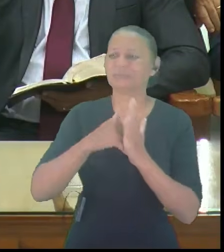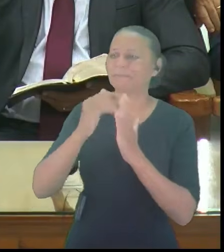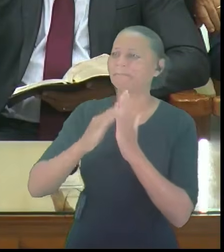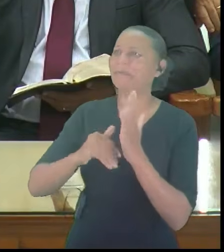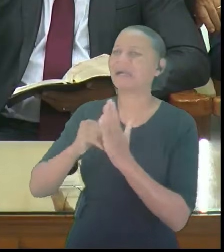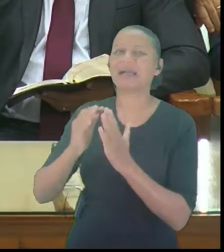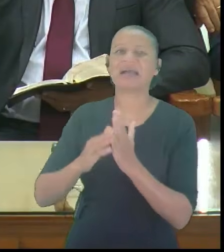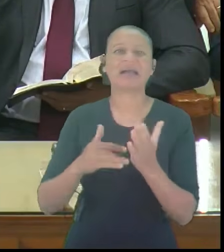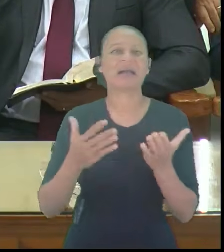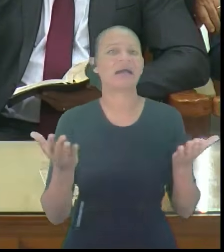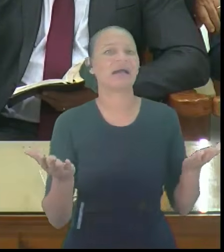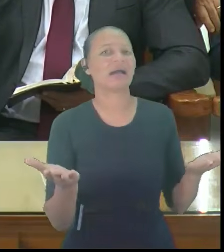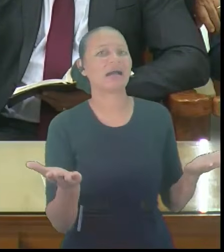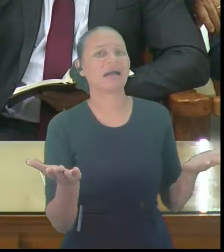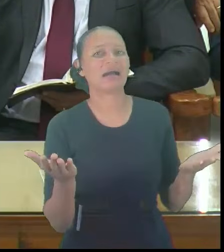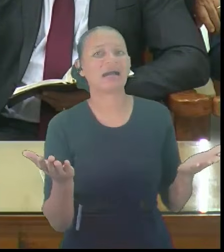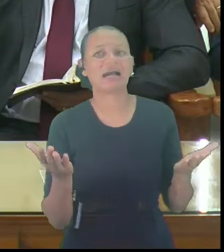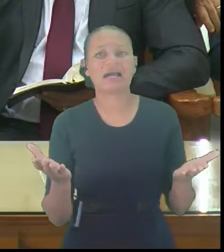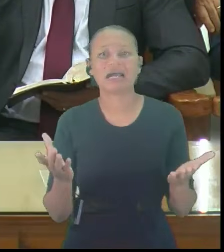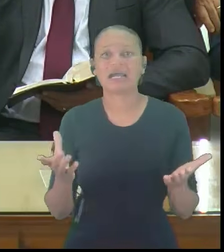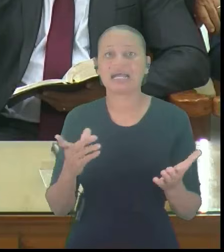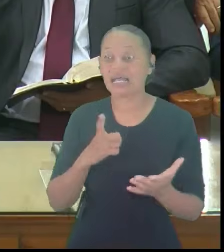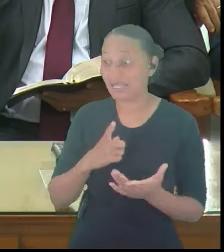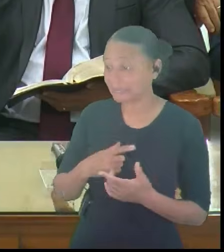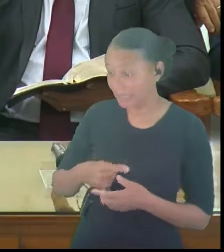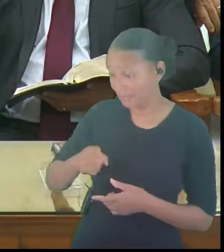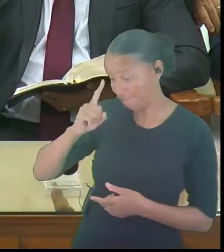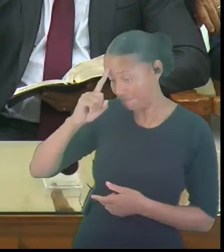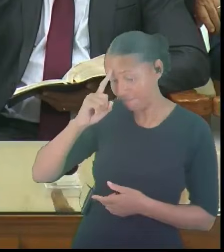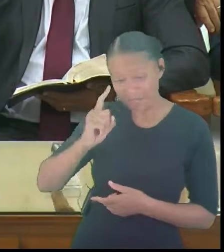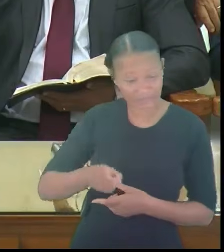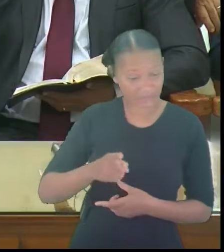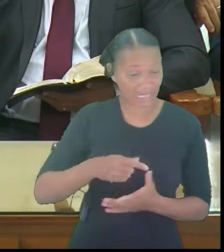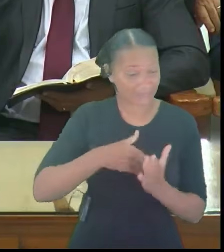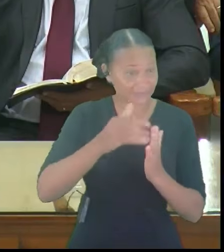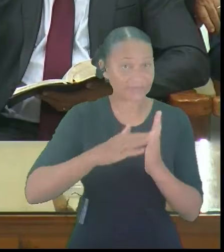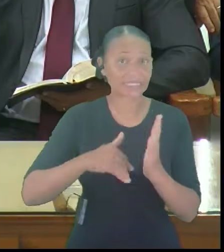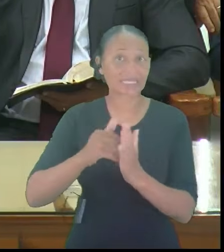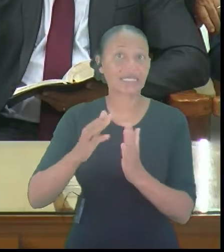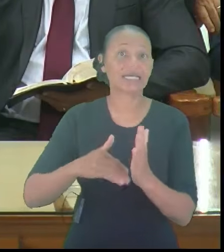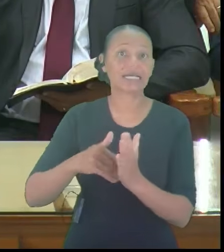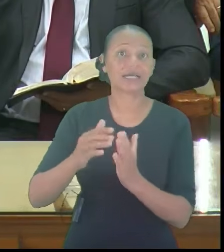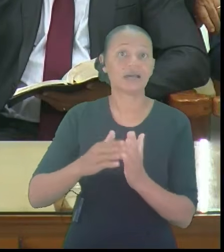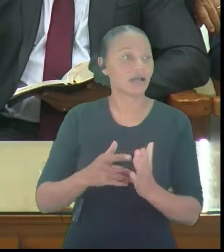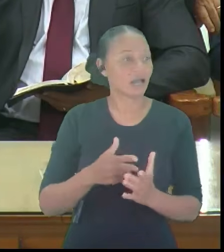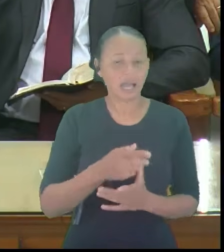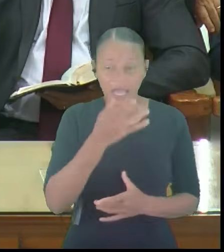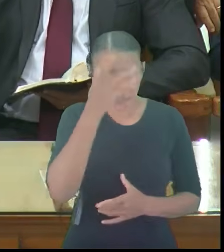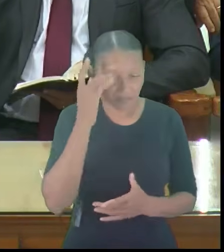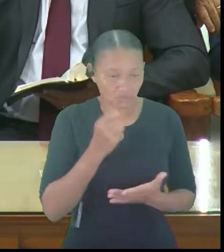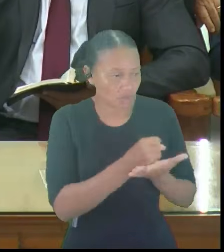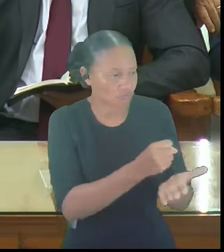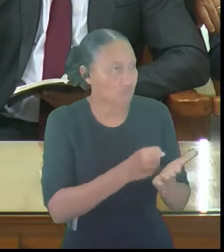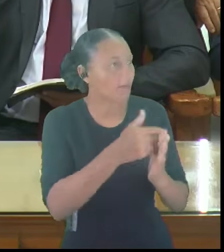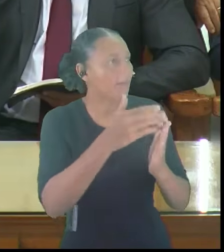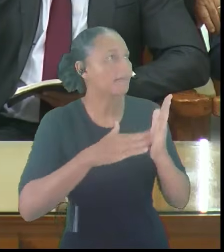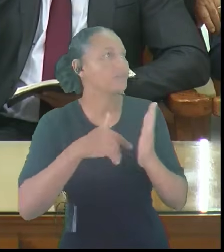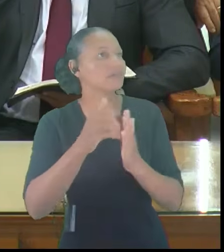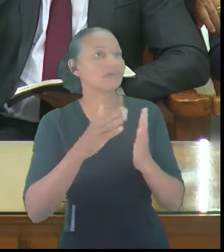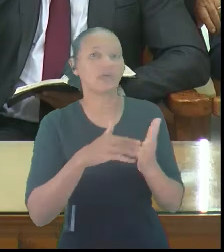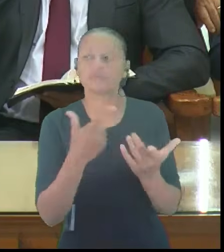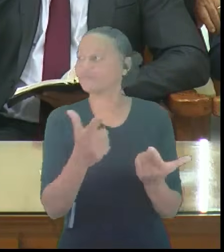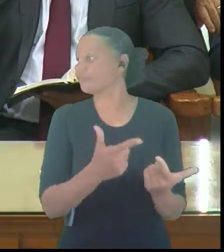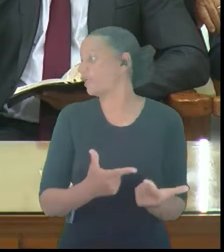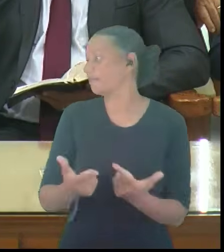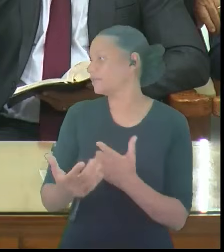irmão. Até a sede manda tinta, mas a sombra dele matou os pintores que a igreja tinha. Glória a Jesus. Não